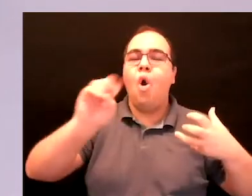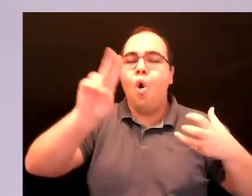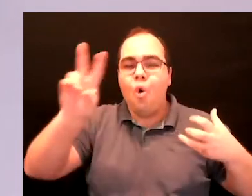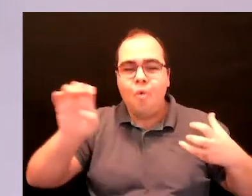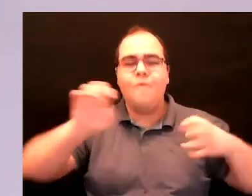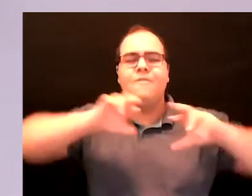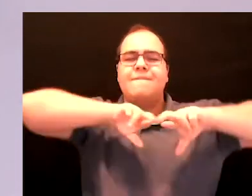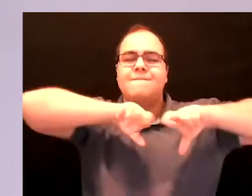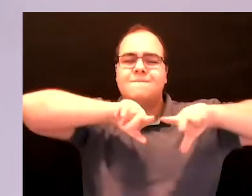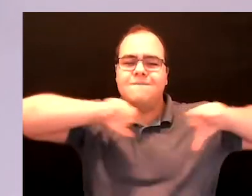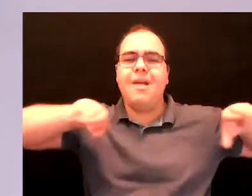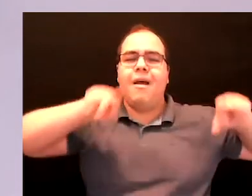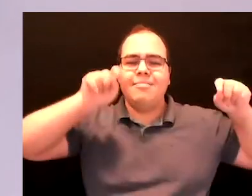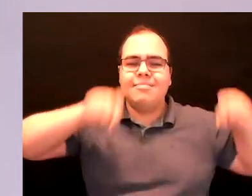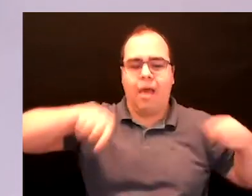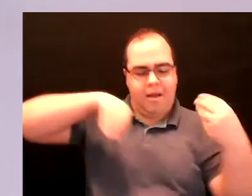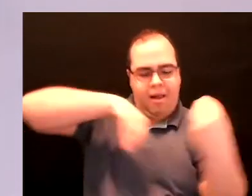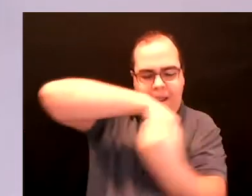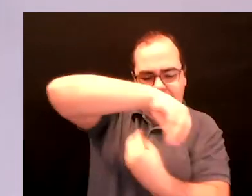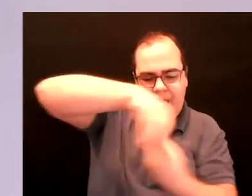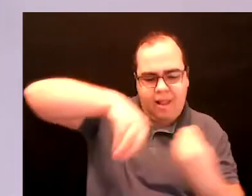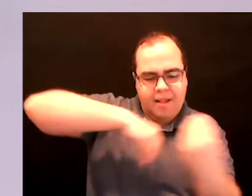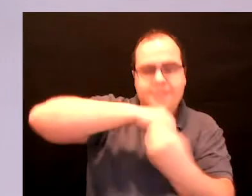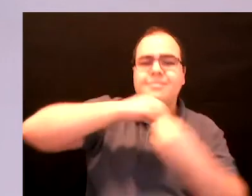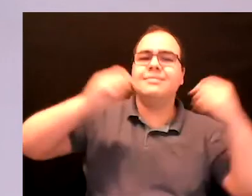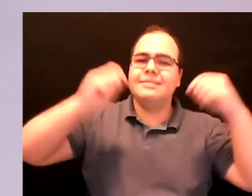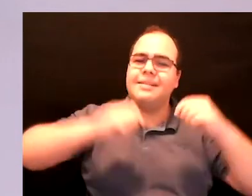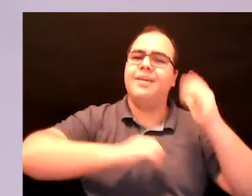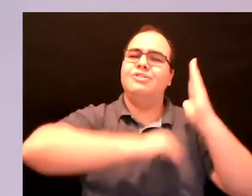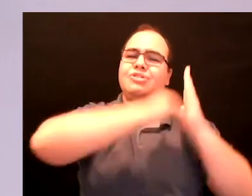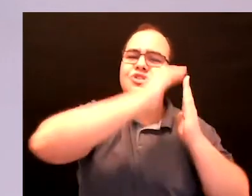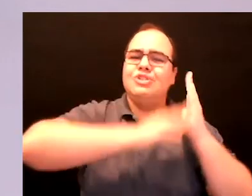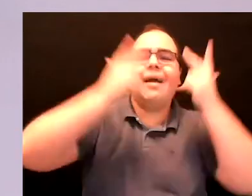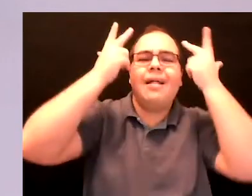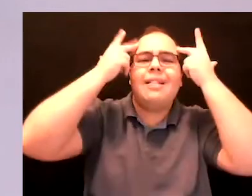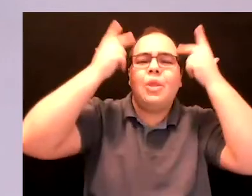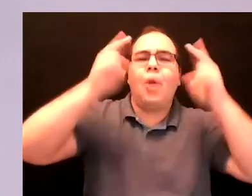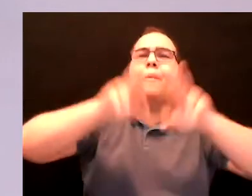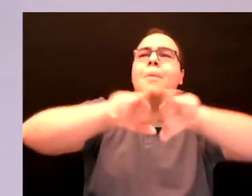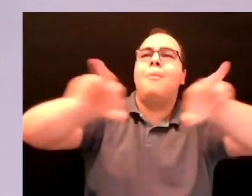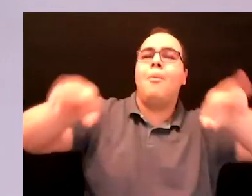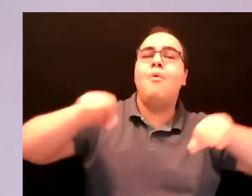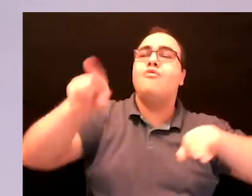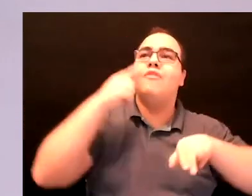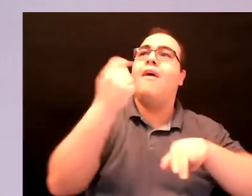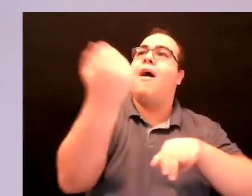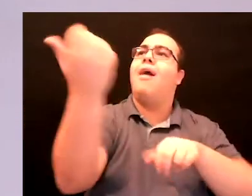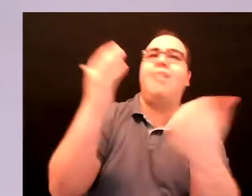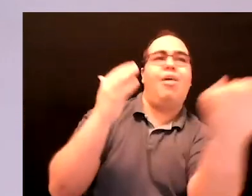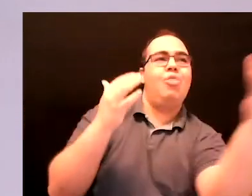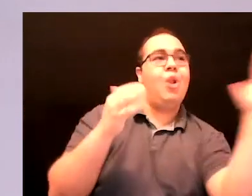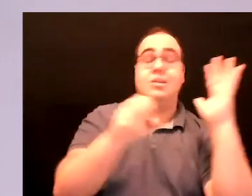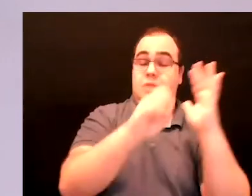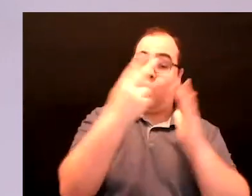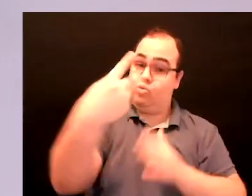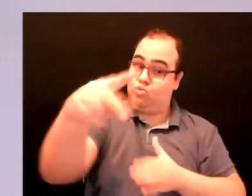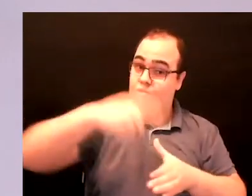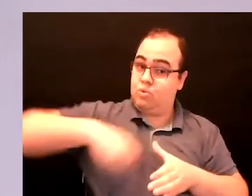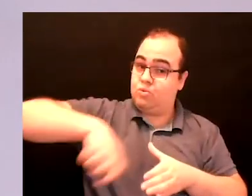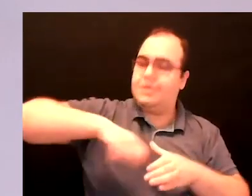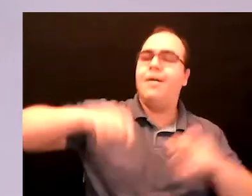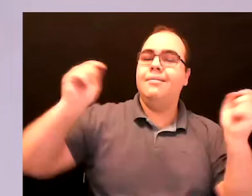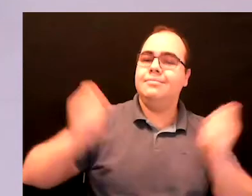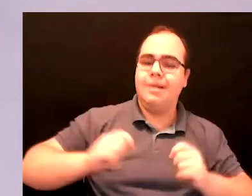você consegue um verde também. Enfim, você pode utilizar todos aqueles ingredientes que você encontra na natureza ou encontra na sua cozinha,